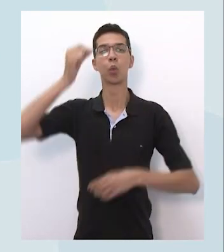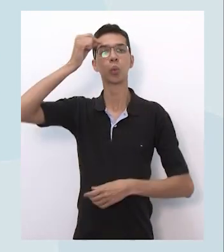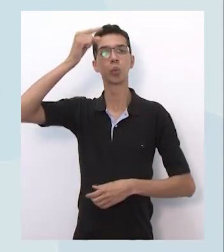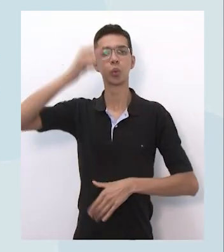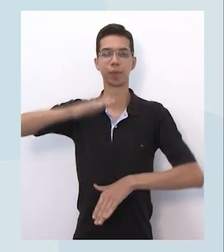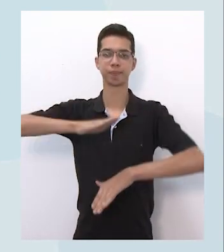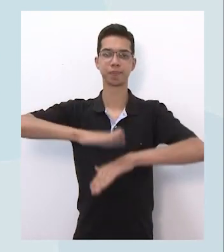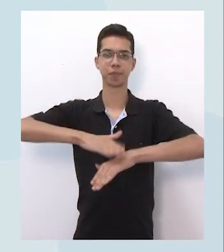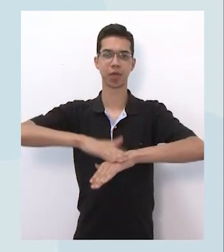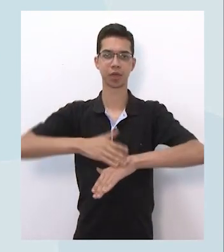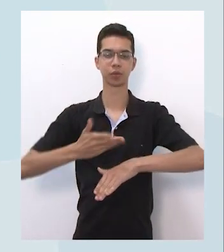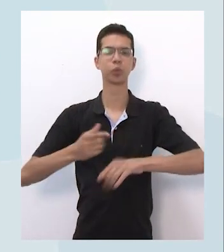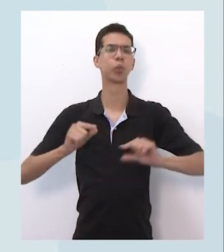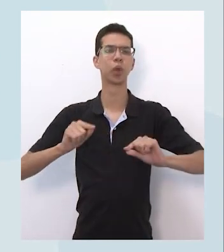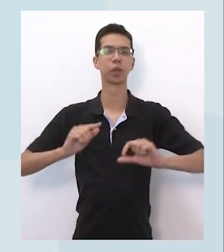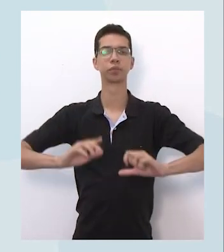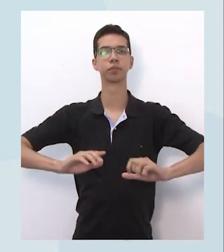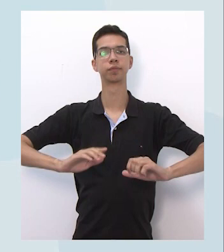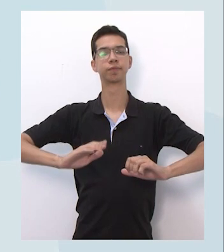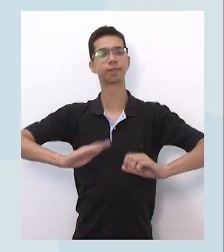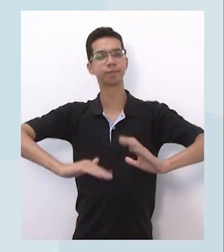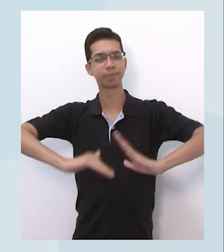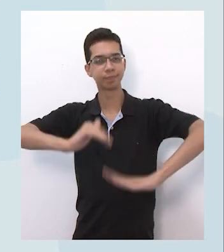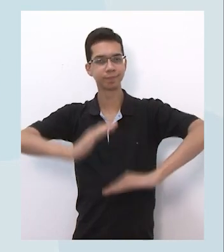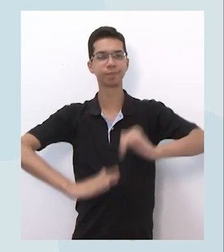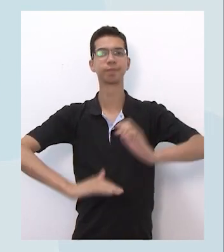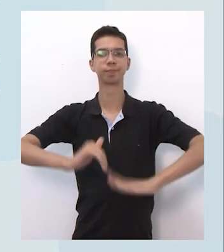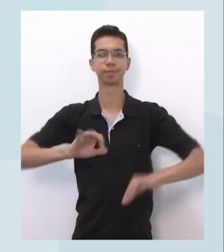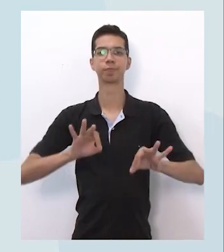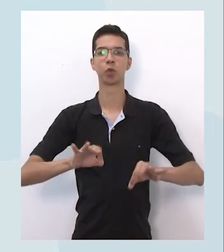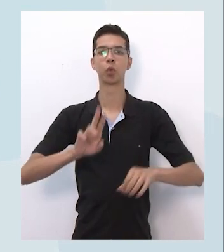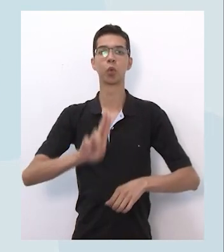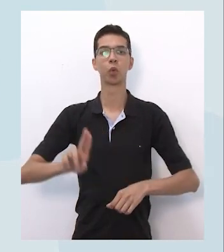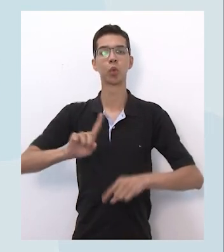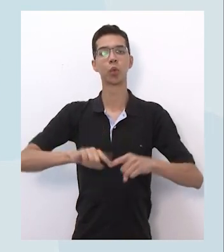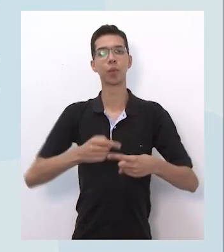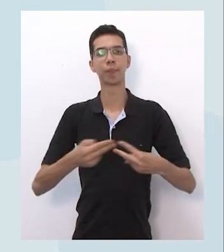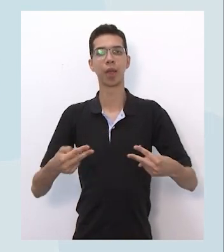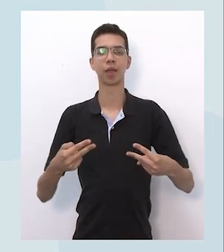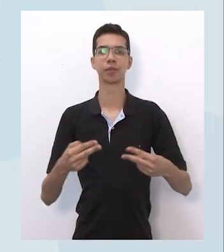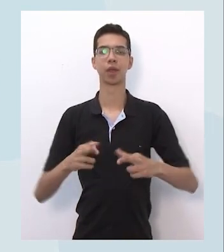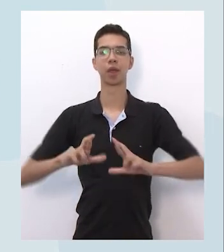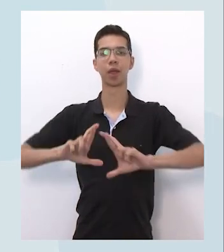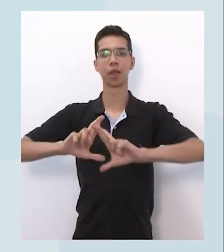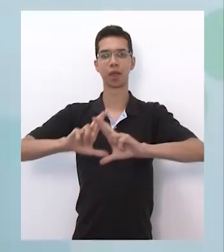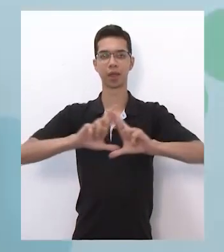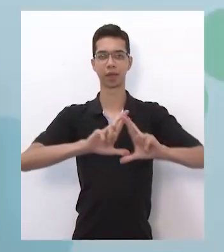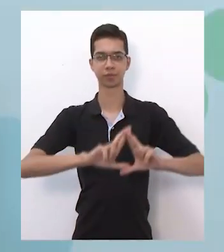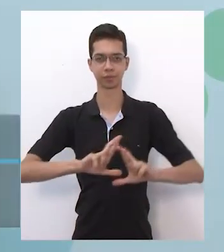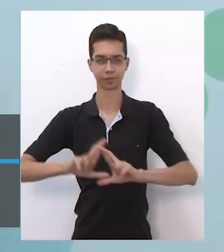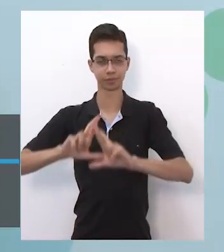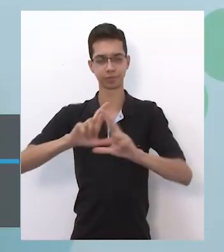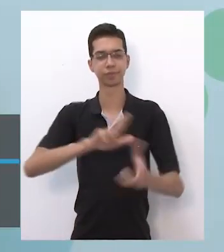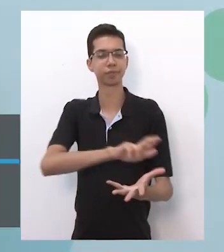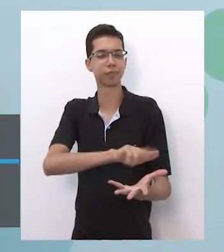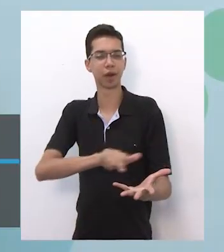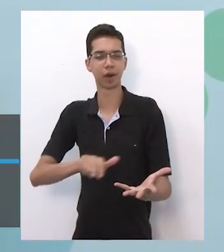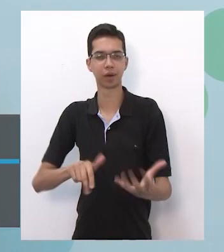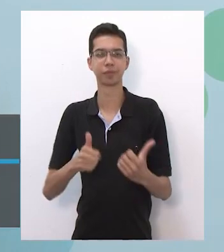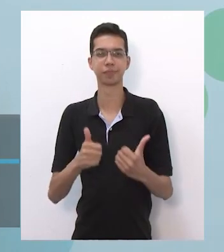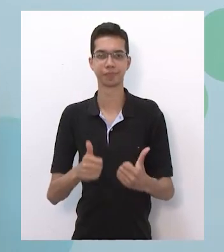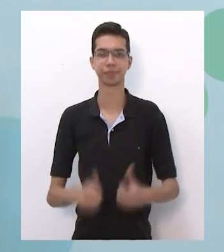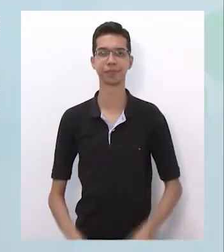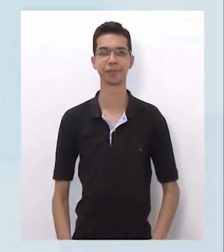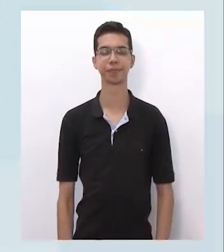na massa, construir uma aldeia sustentável utilizando tanto materiais recicláveis quanto esses componentes eletrônicos. Próximo slide,